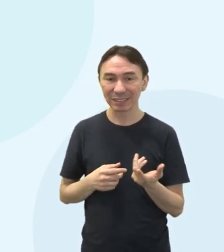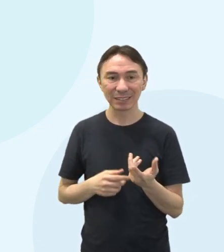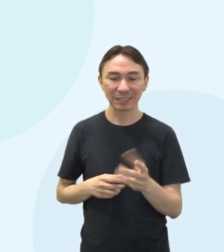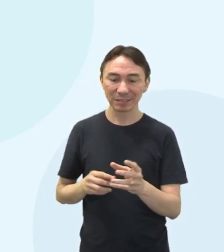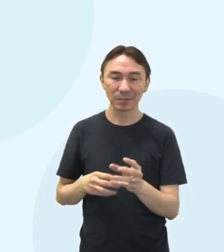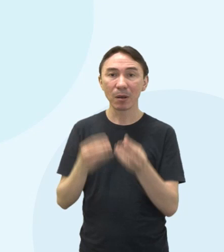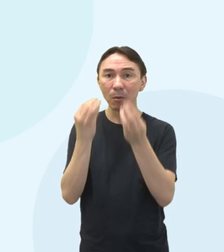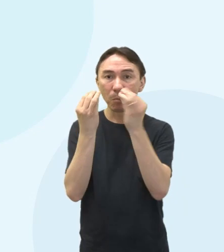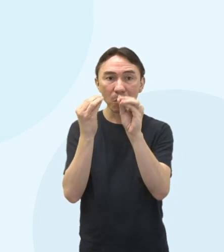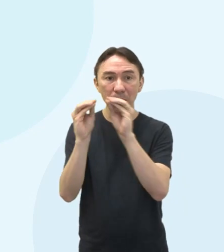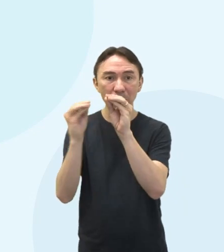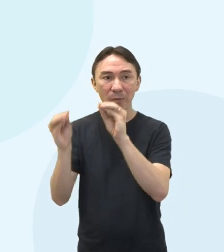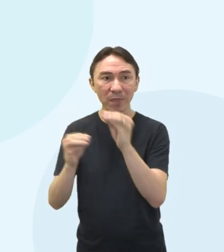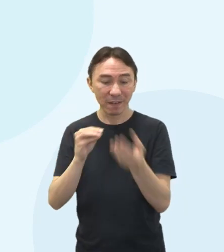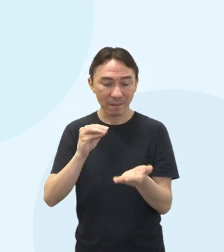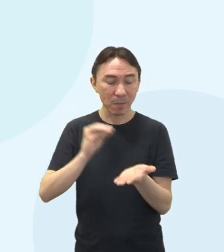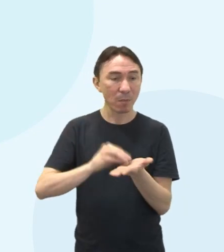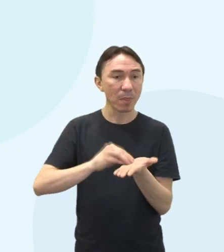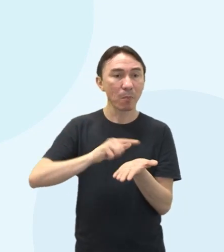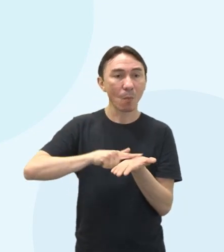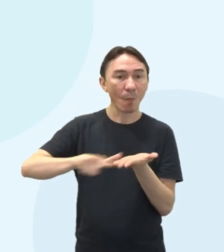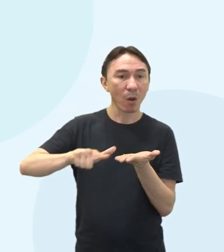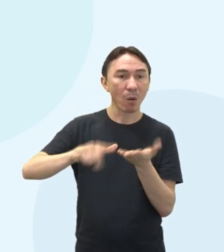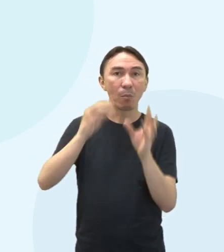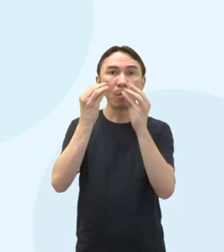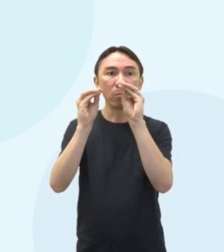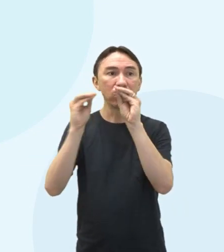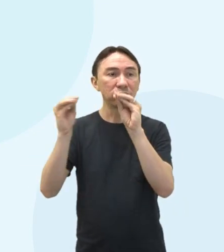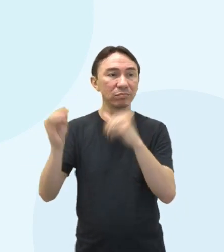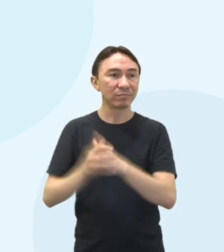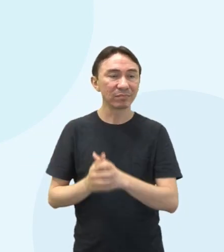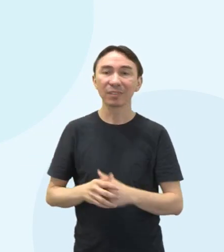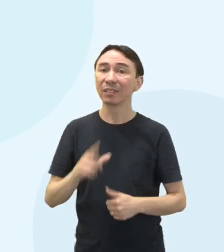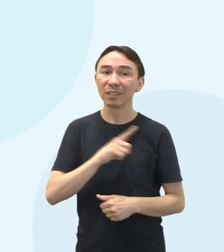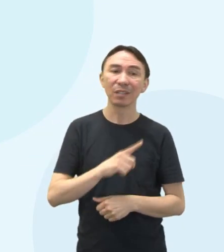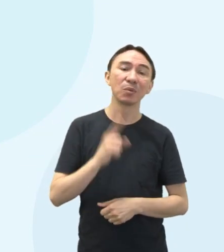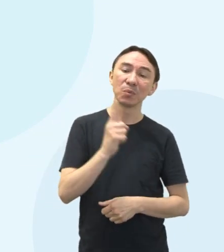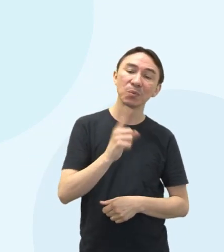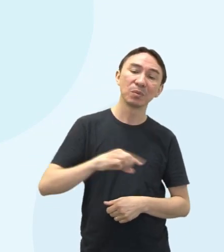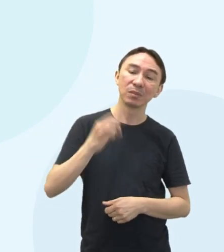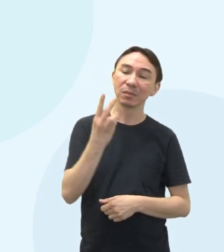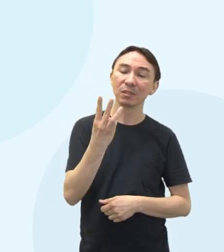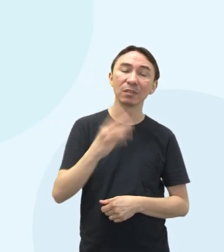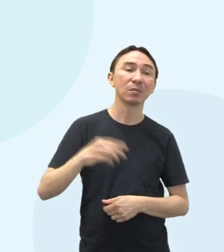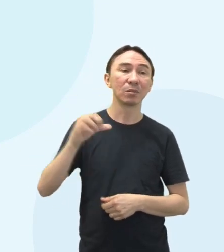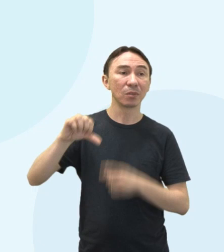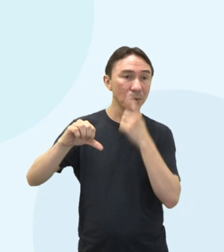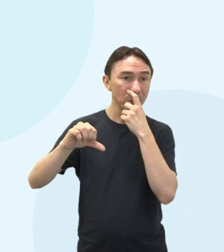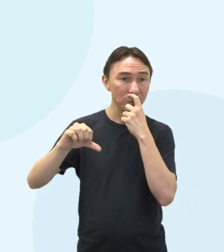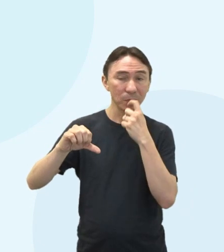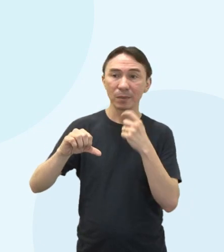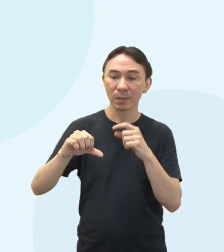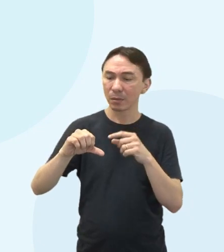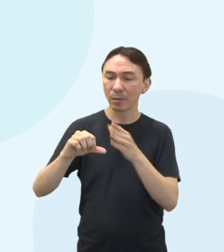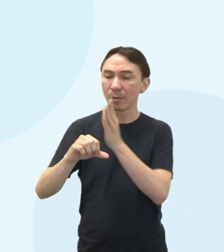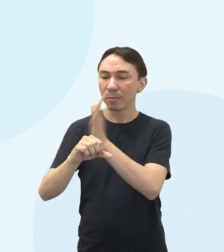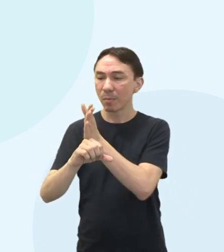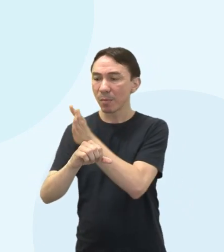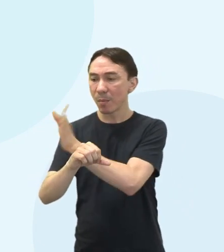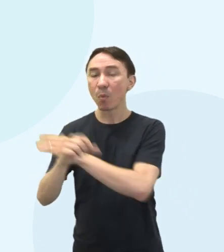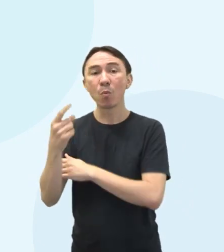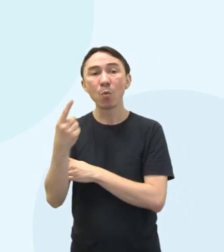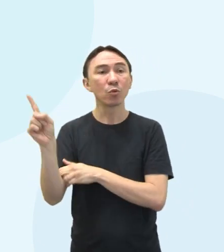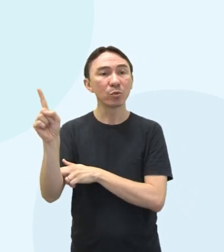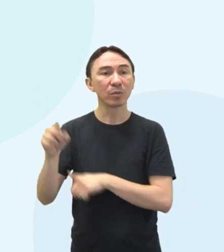elementos que faltam aí né 139 depois o último é o 2187 né na